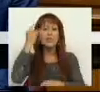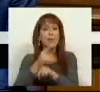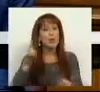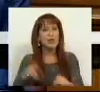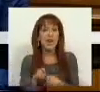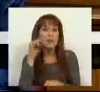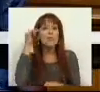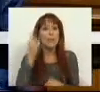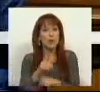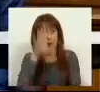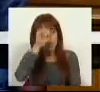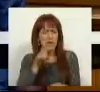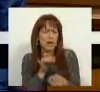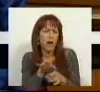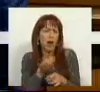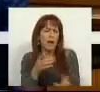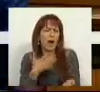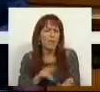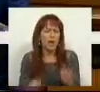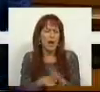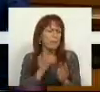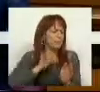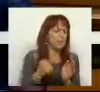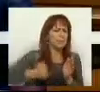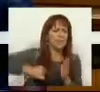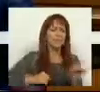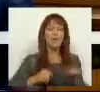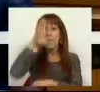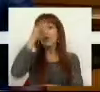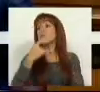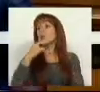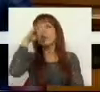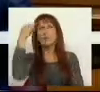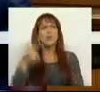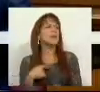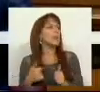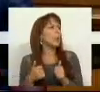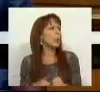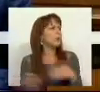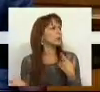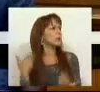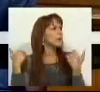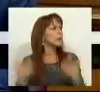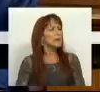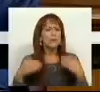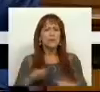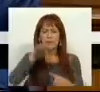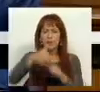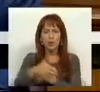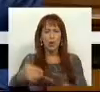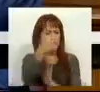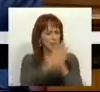Governo quer despedir à margem da lei. Aliás, este Governo tem muita dificuldade em conviver dentro do